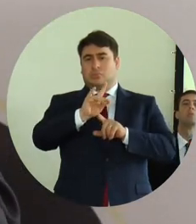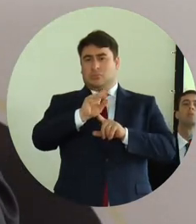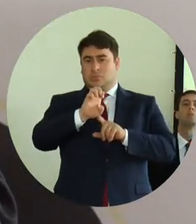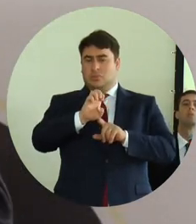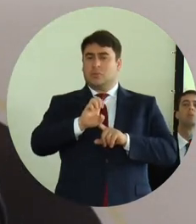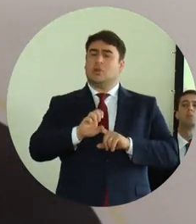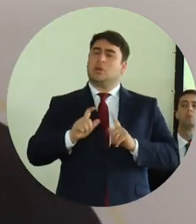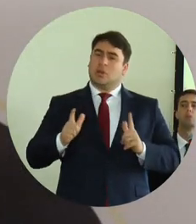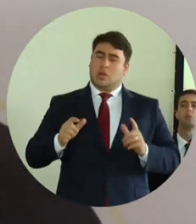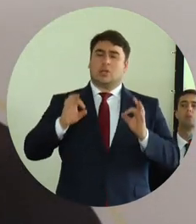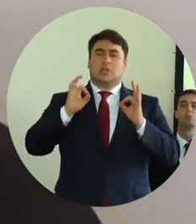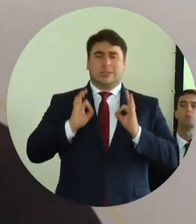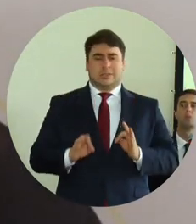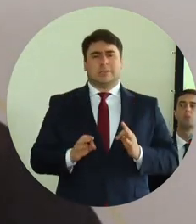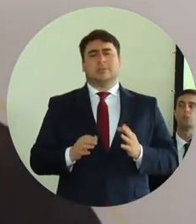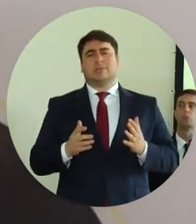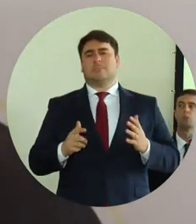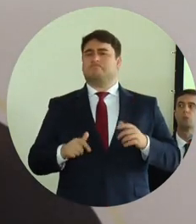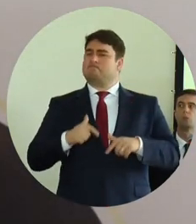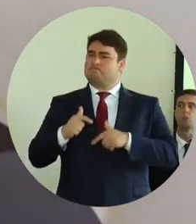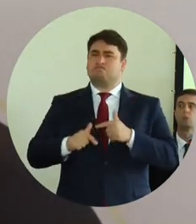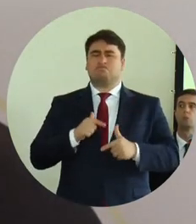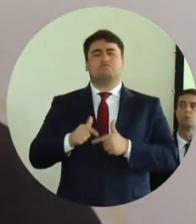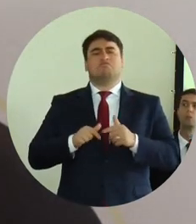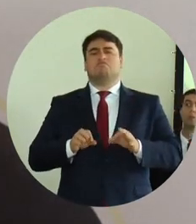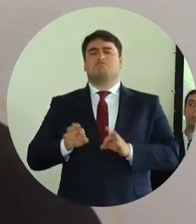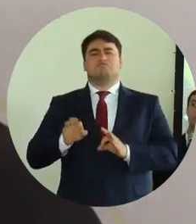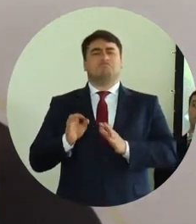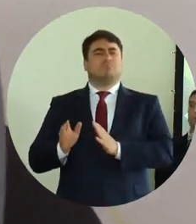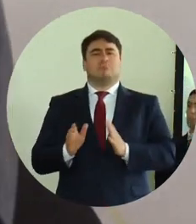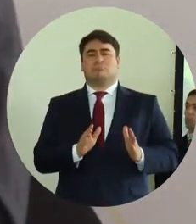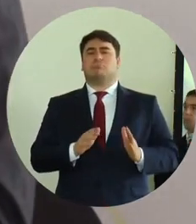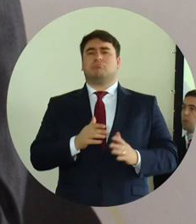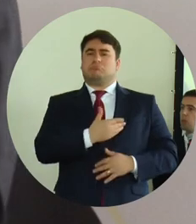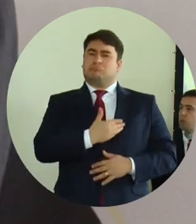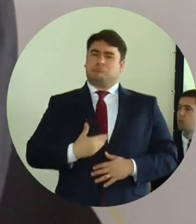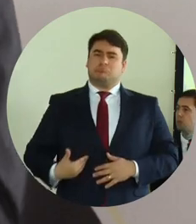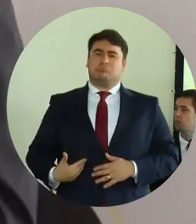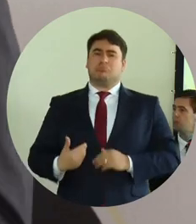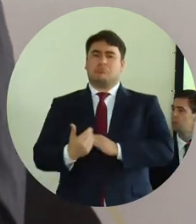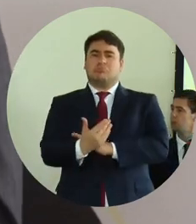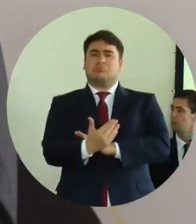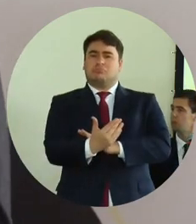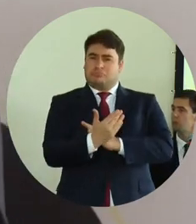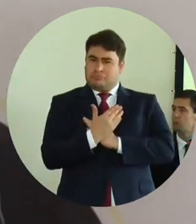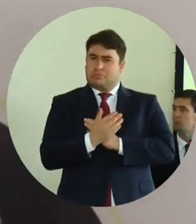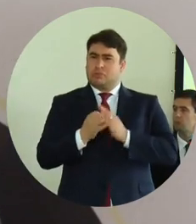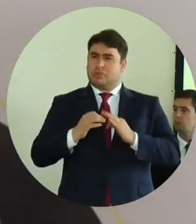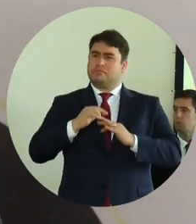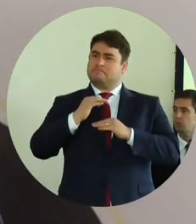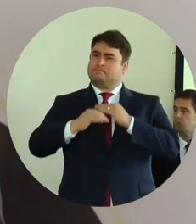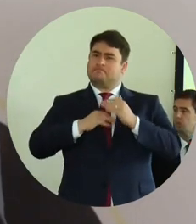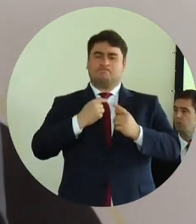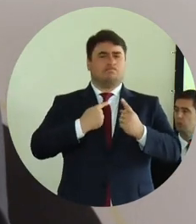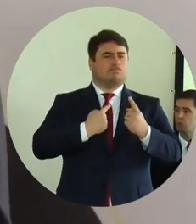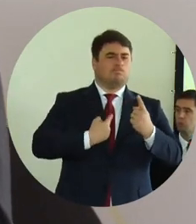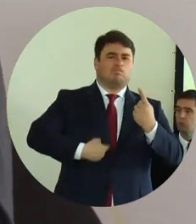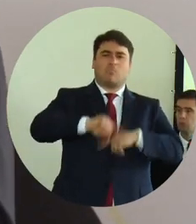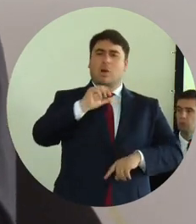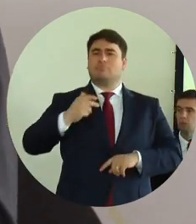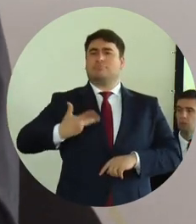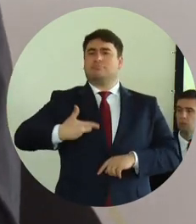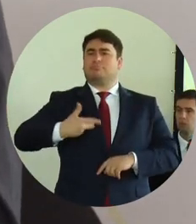que é um grande operador de um sistema público e que nos ajuda a avançar com mais